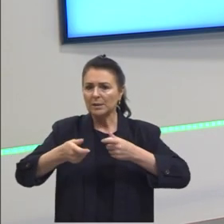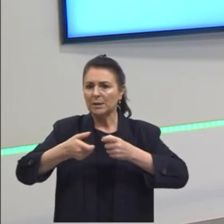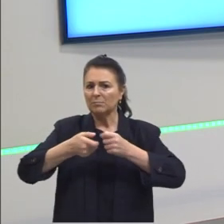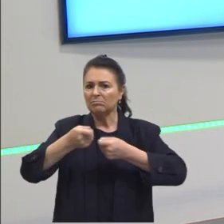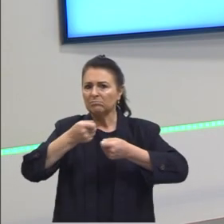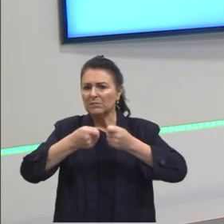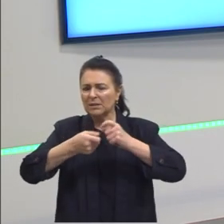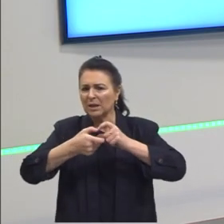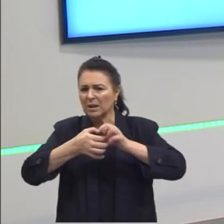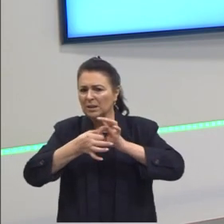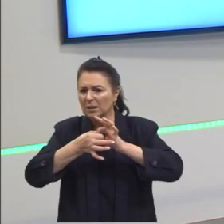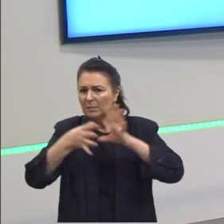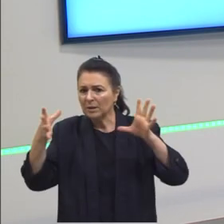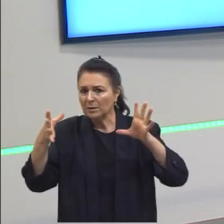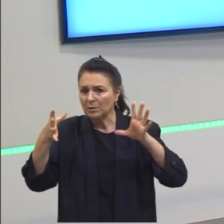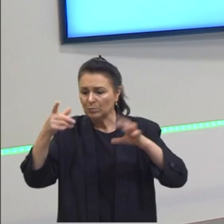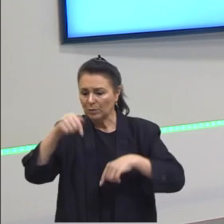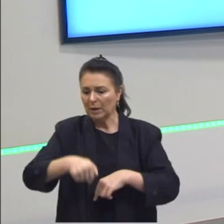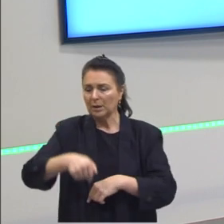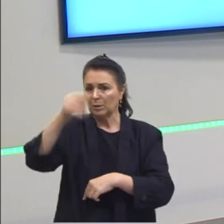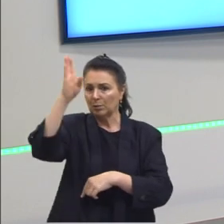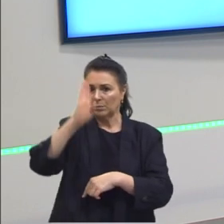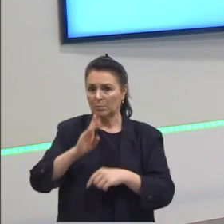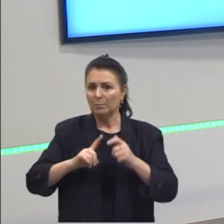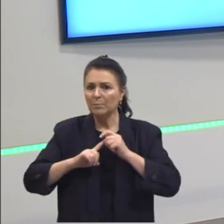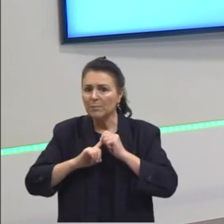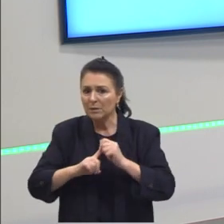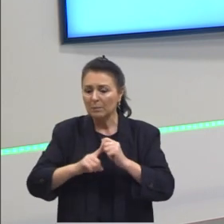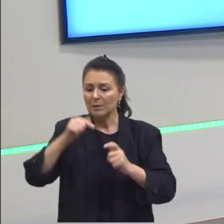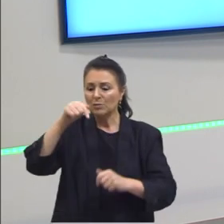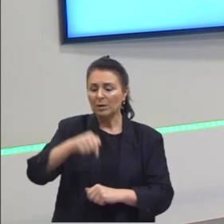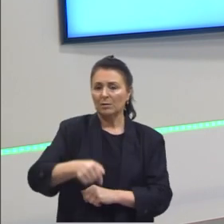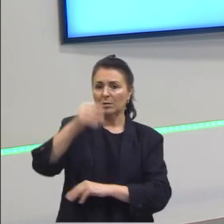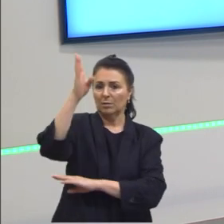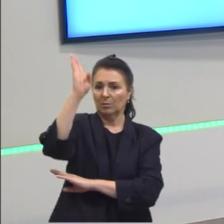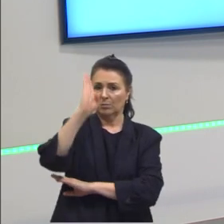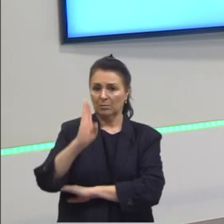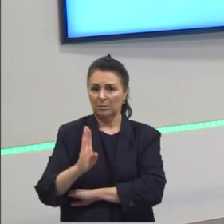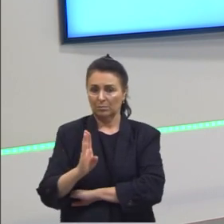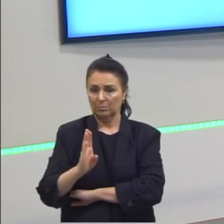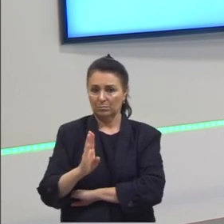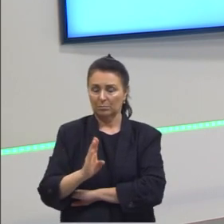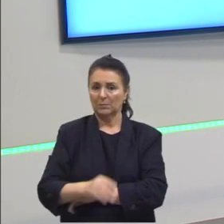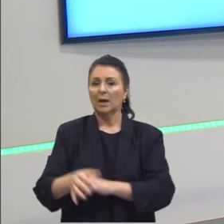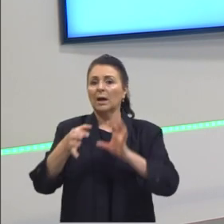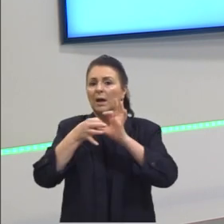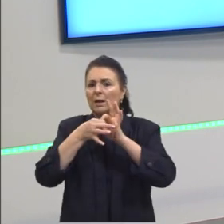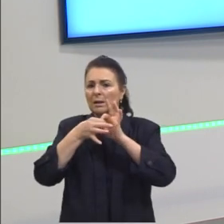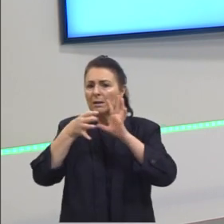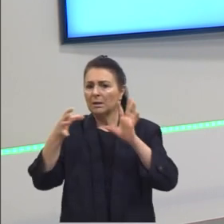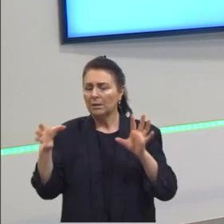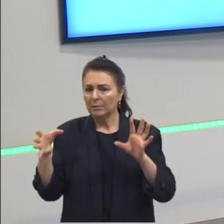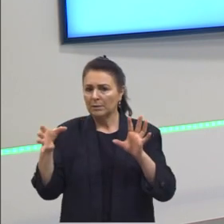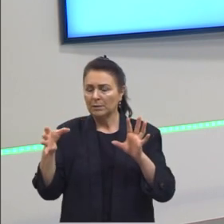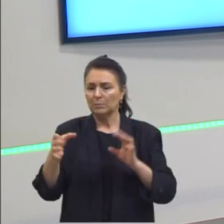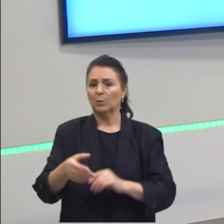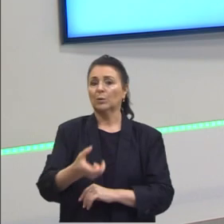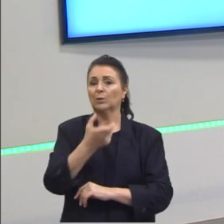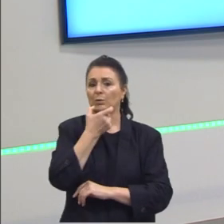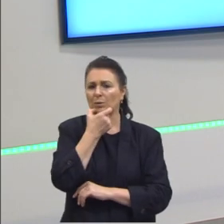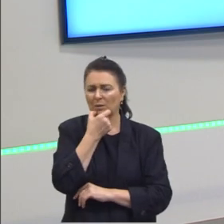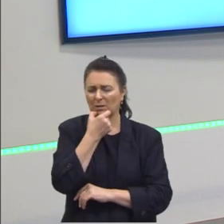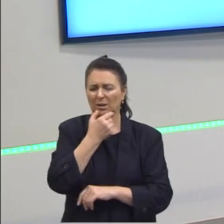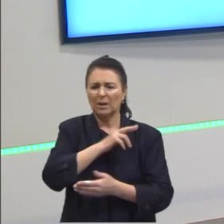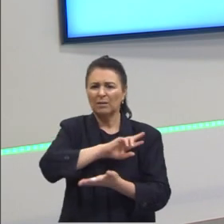e principalmente o liberalismo brasileiro dessa época né o próprio liberalismo britânico tem vários filósofos